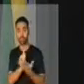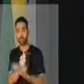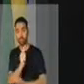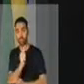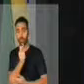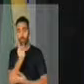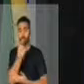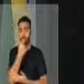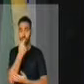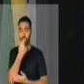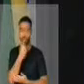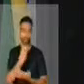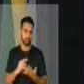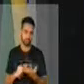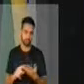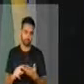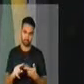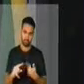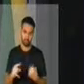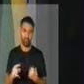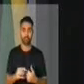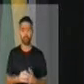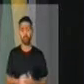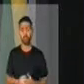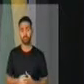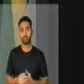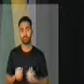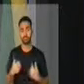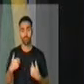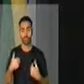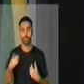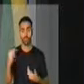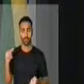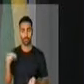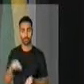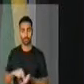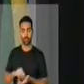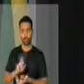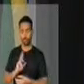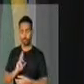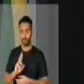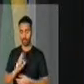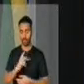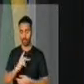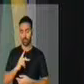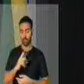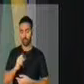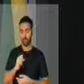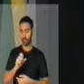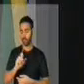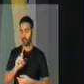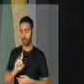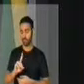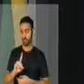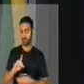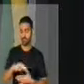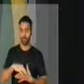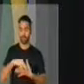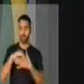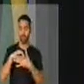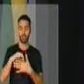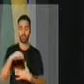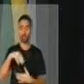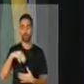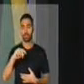de questões. Então, eu venho aqui em meu nome, falando em nome da bancada do PSD, do meu líder,